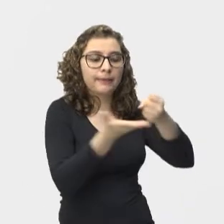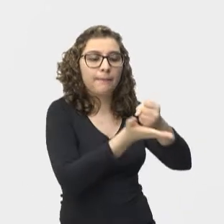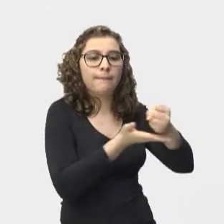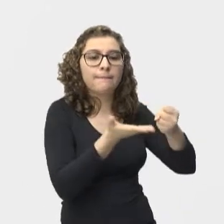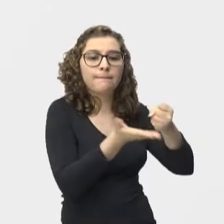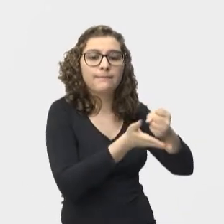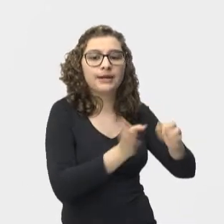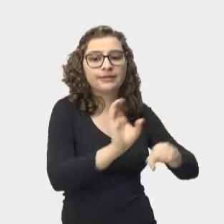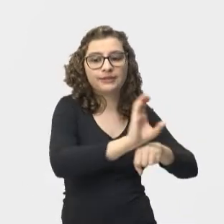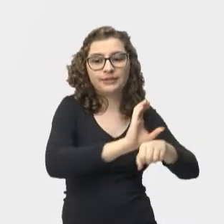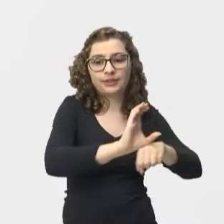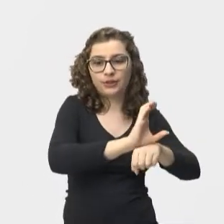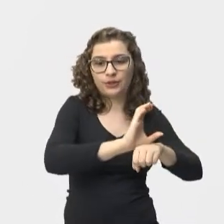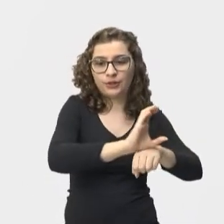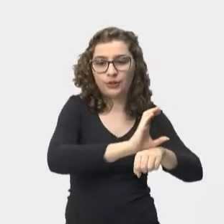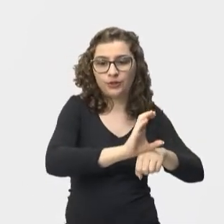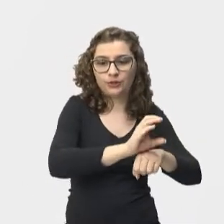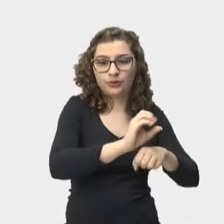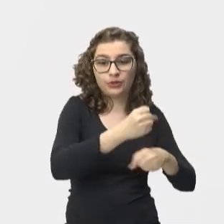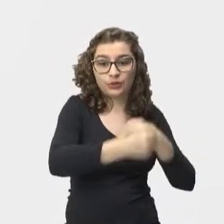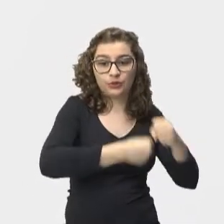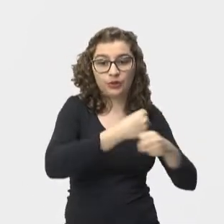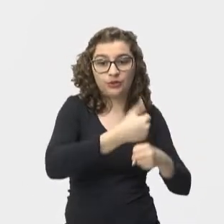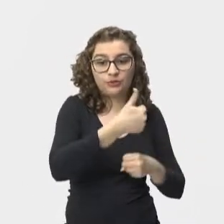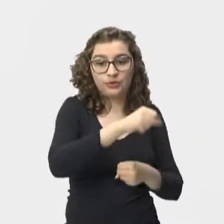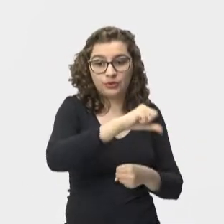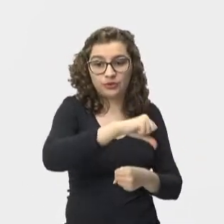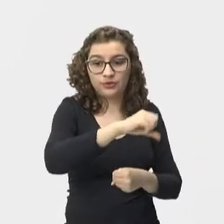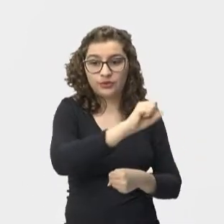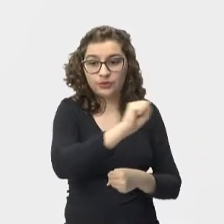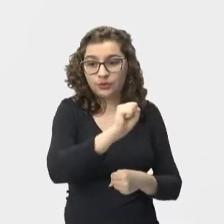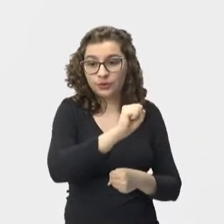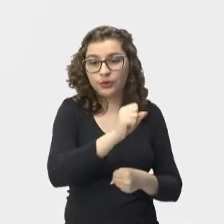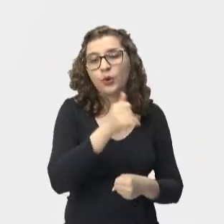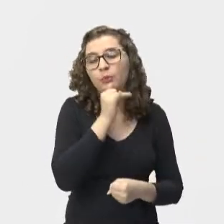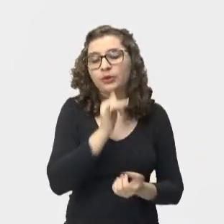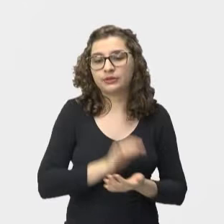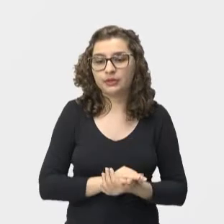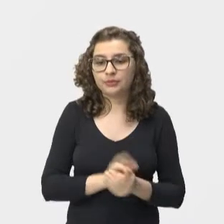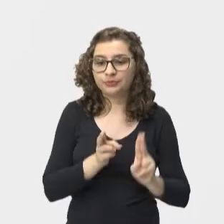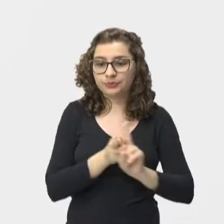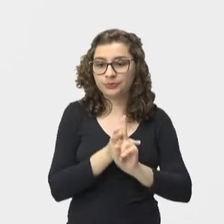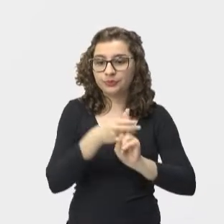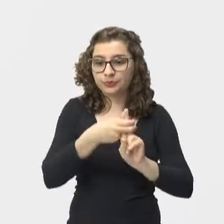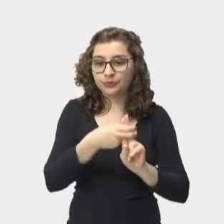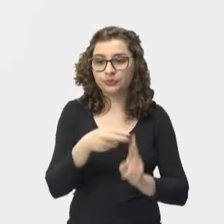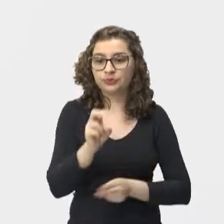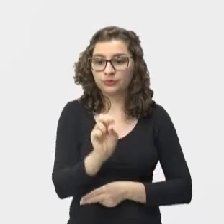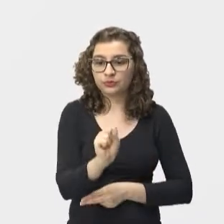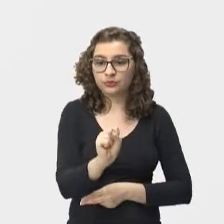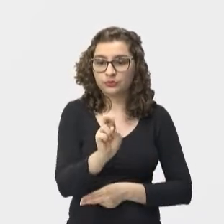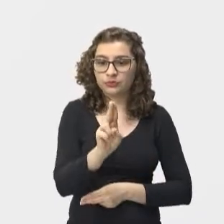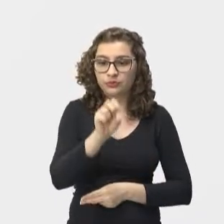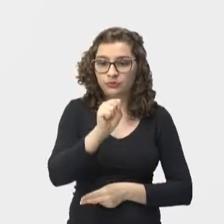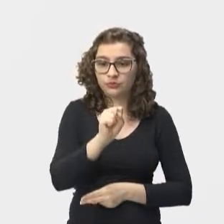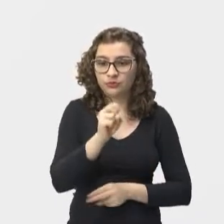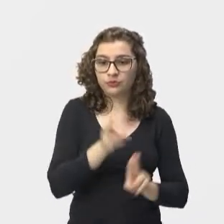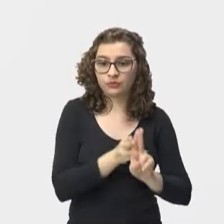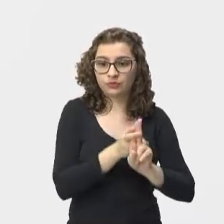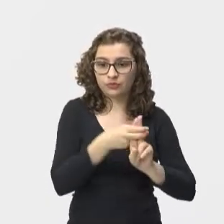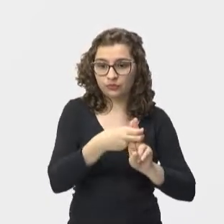pela Constituição. Então nós temos como exemplo aqui o SUS, né? Que é uma política pública no sentido